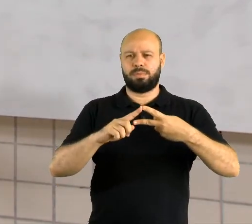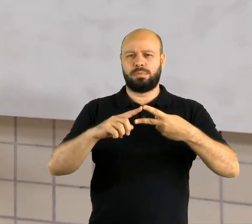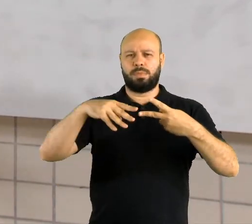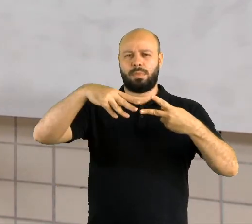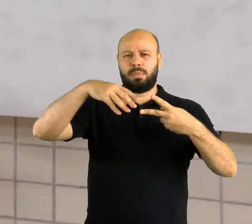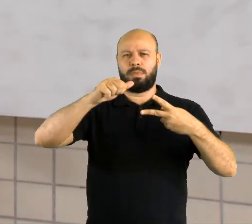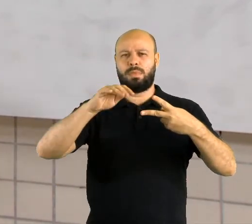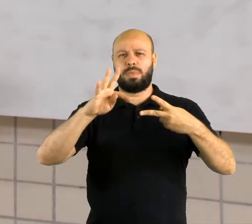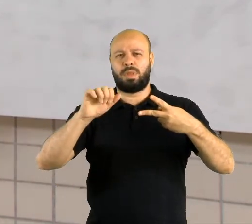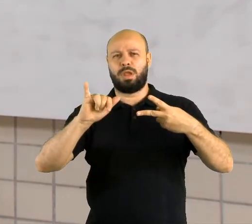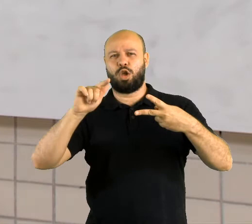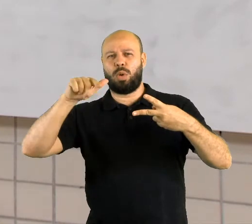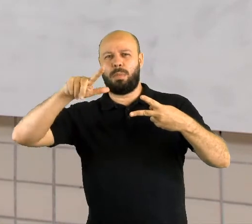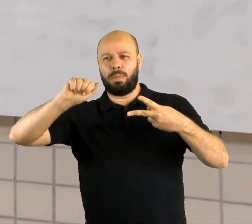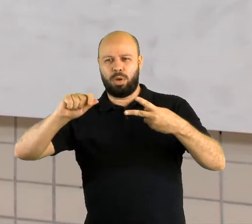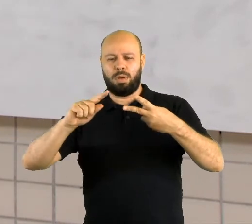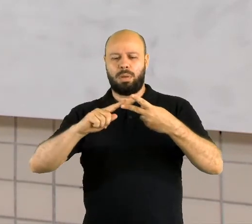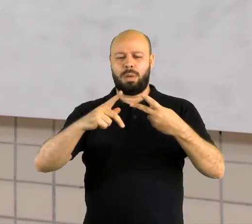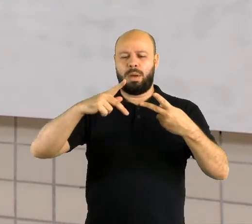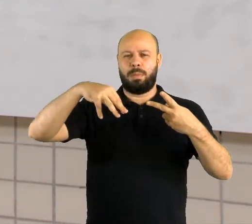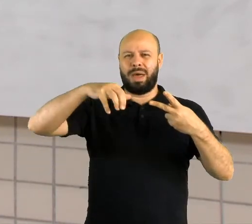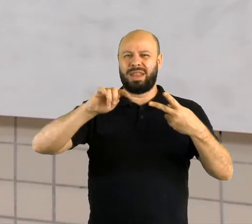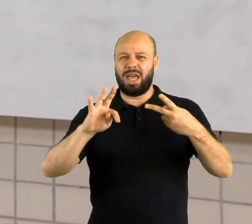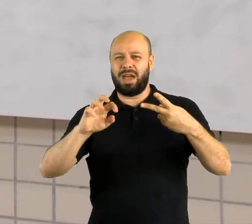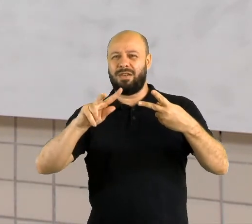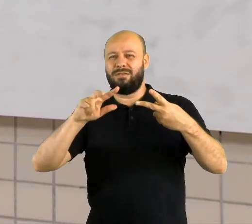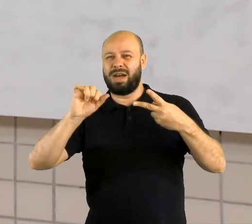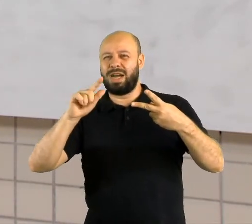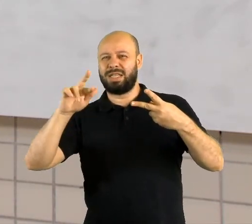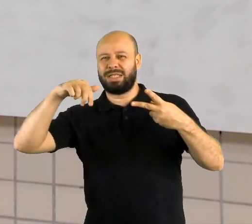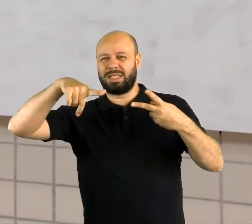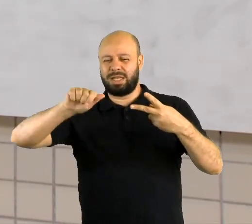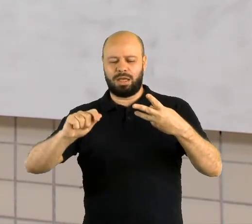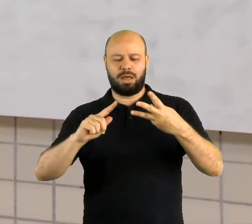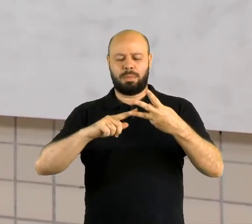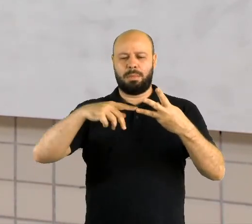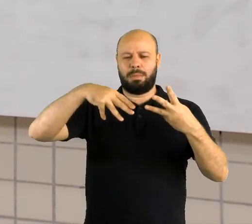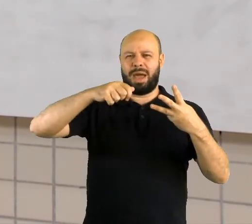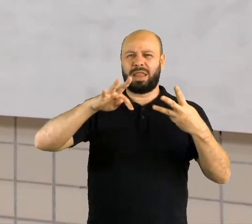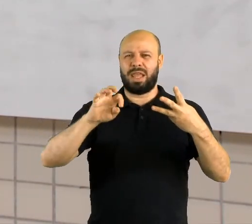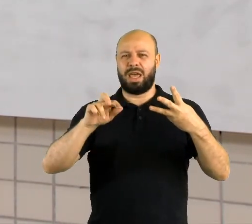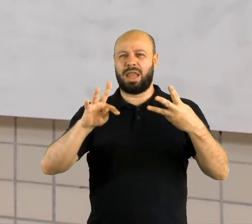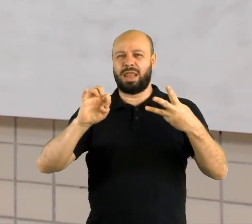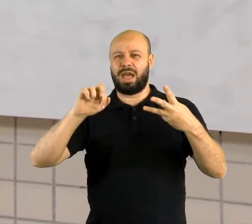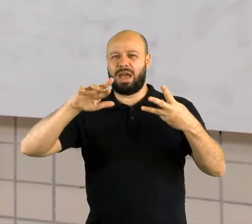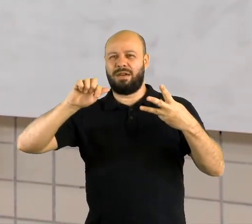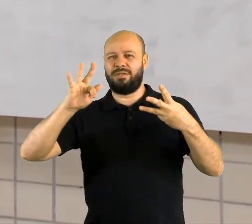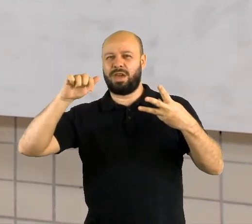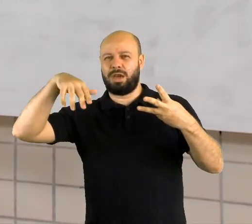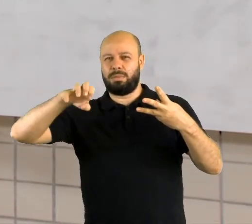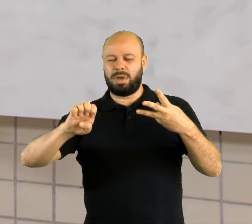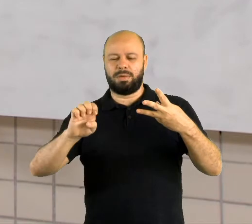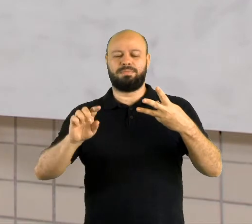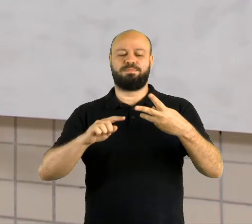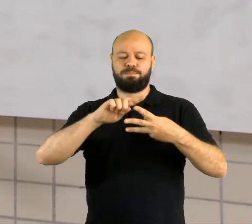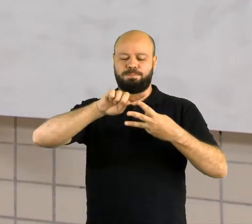igapó, matas de várzea e as matas de terra firme. São 3